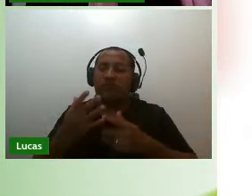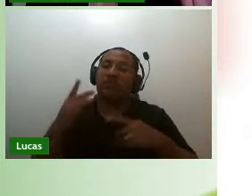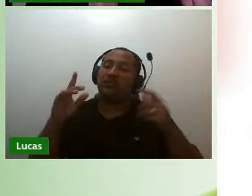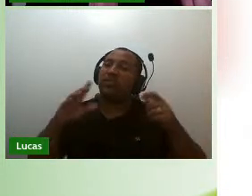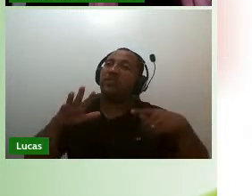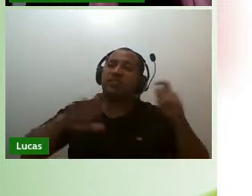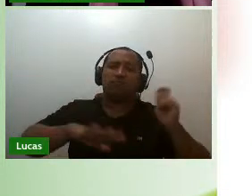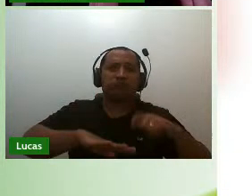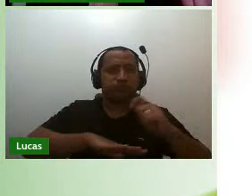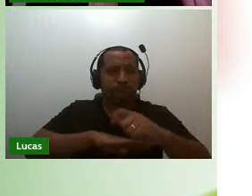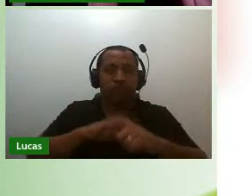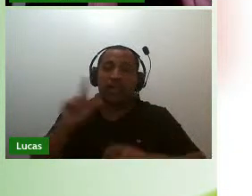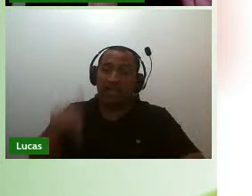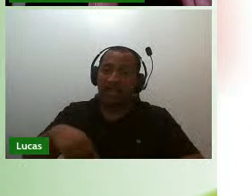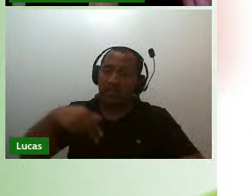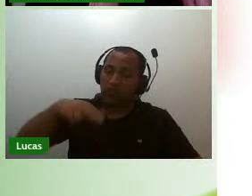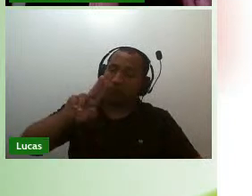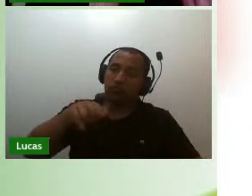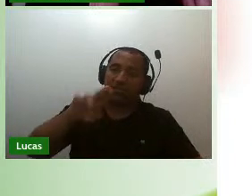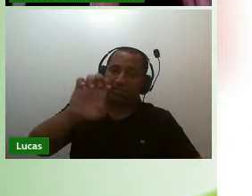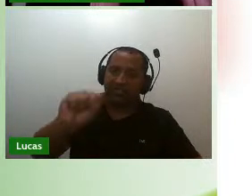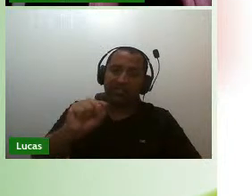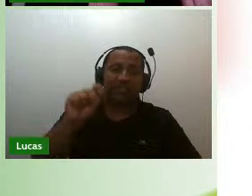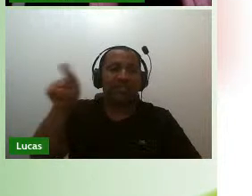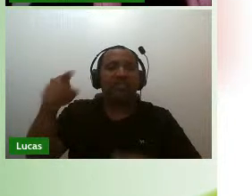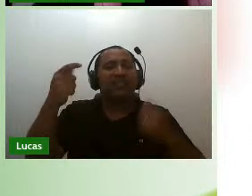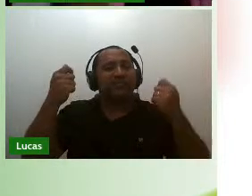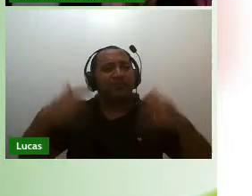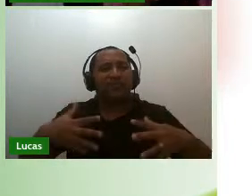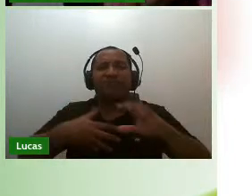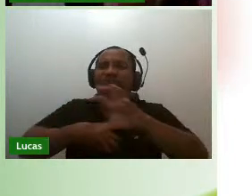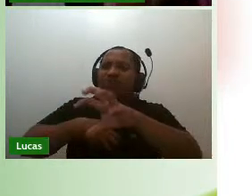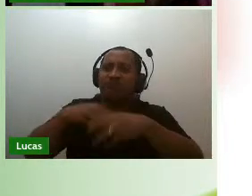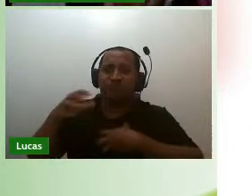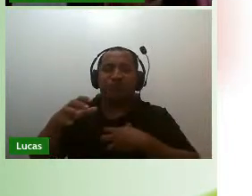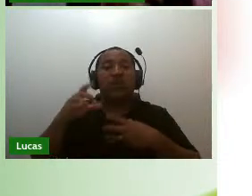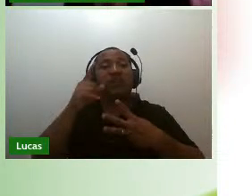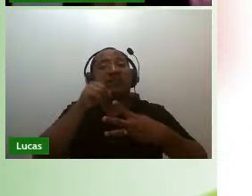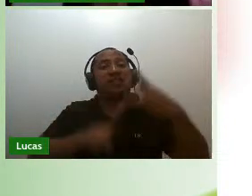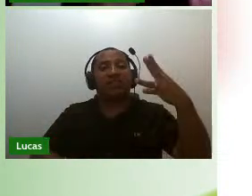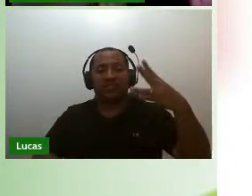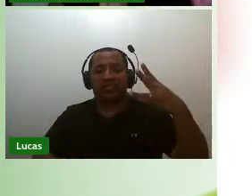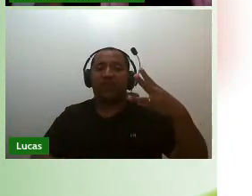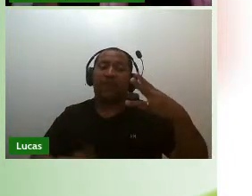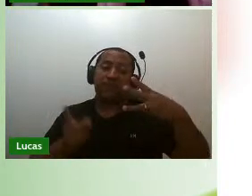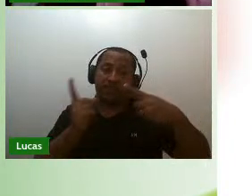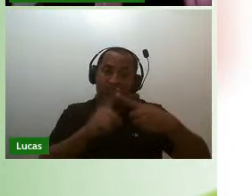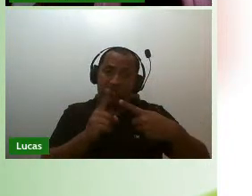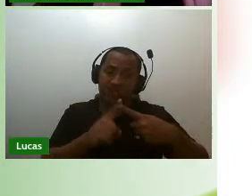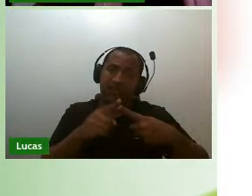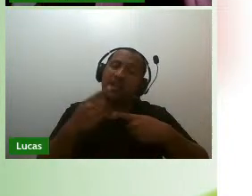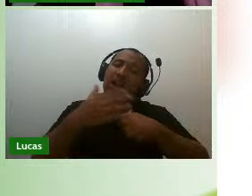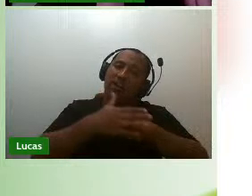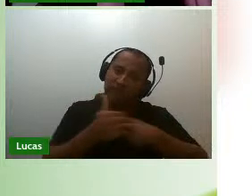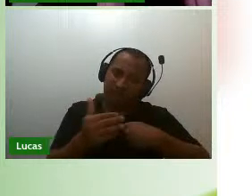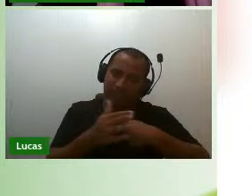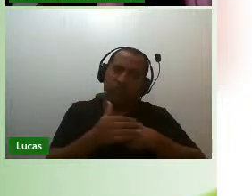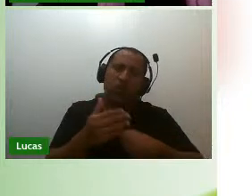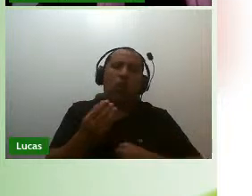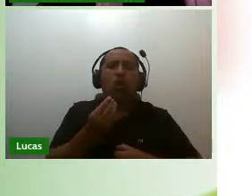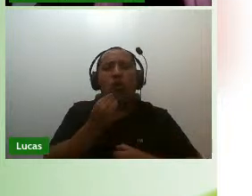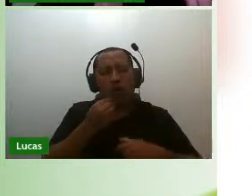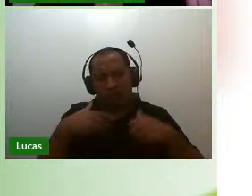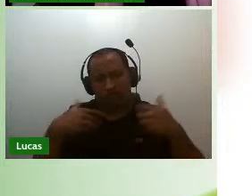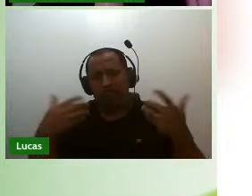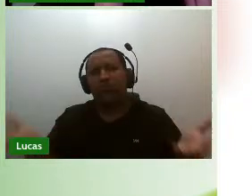são apontados por Nunes. A empatia, ela envolve, em termos gerais, três componentes. Um componente afetivo, a gente obviamente